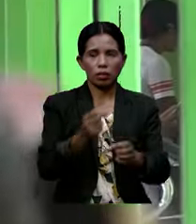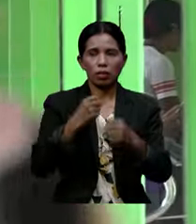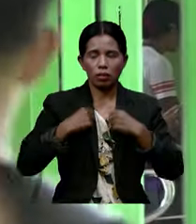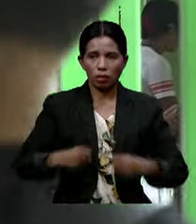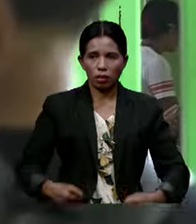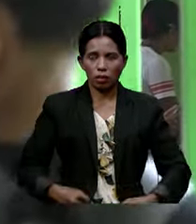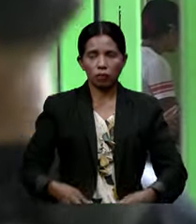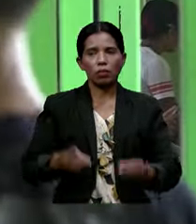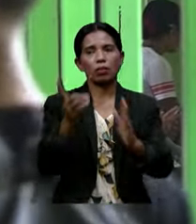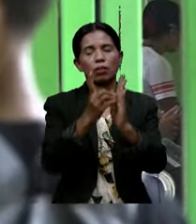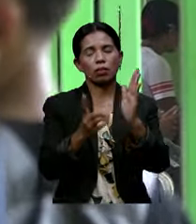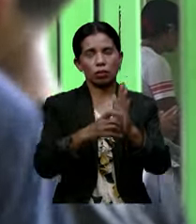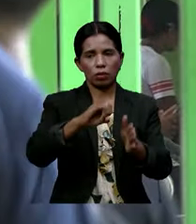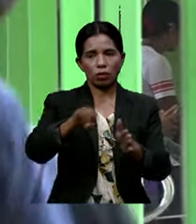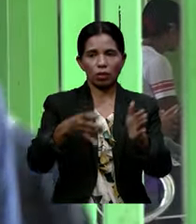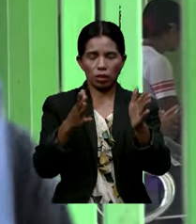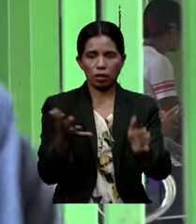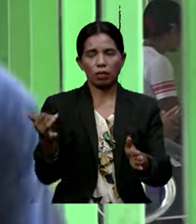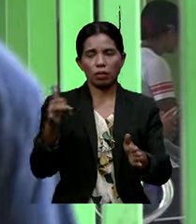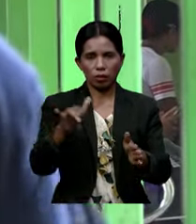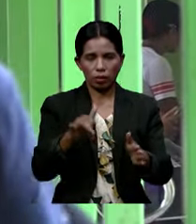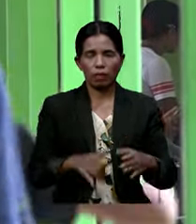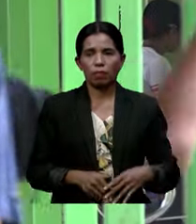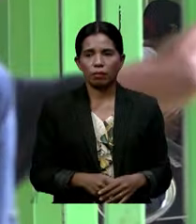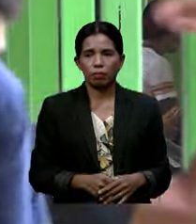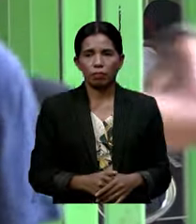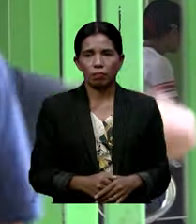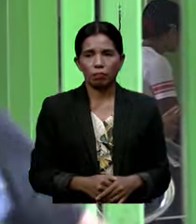a tu for dar o sruma ba jornalista Sira. Celina Lopes, Dilma Sujeti, GMN.